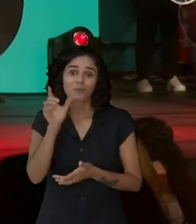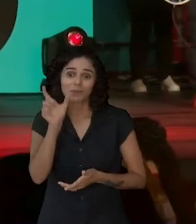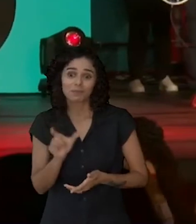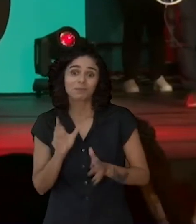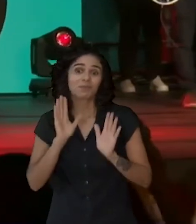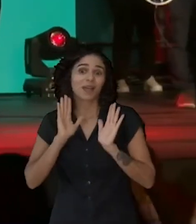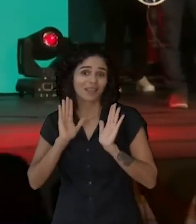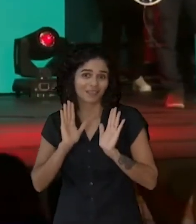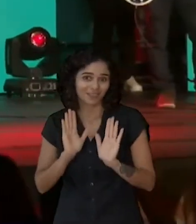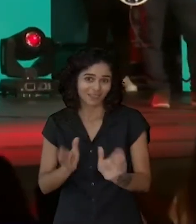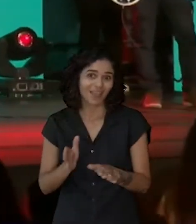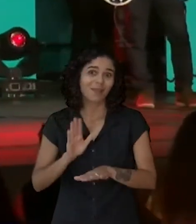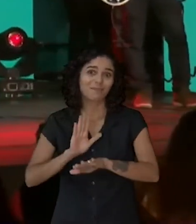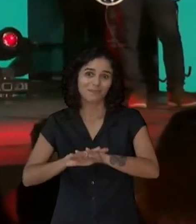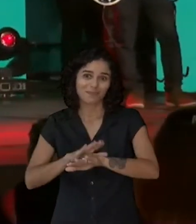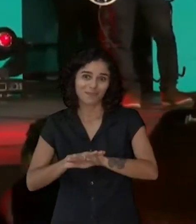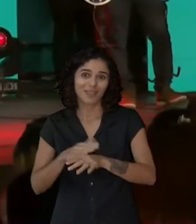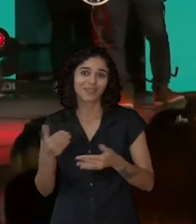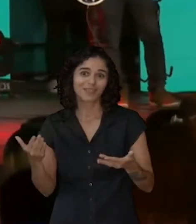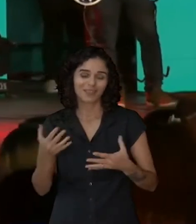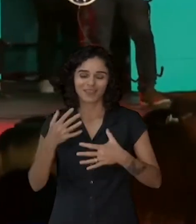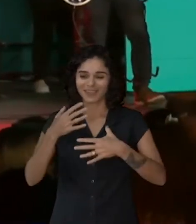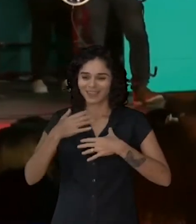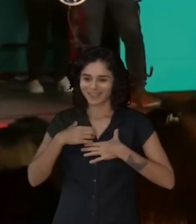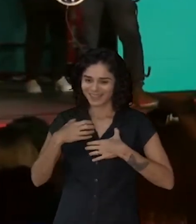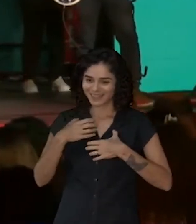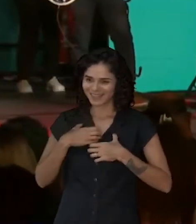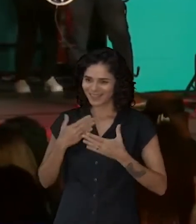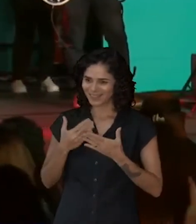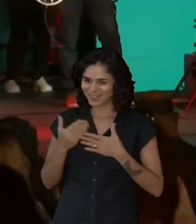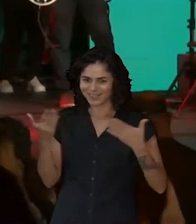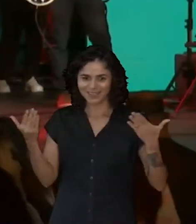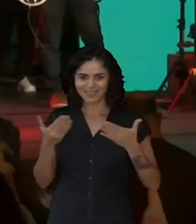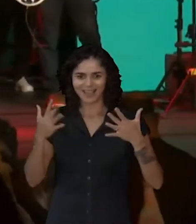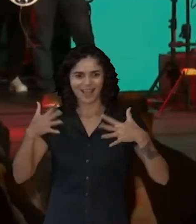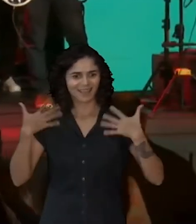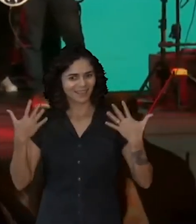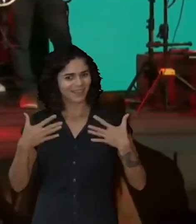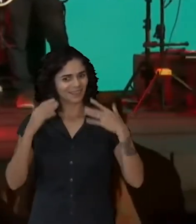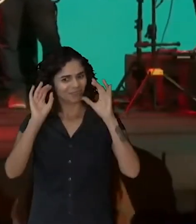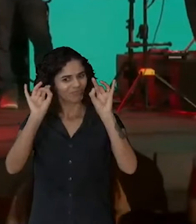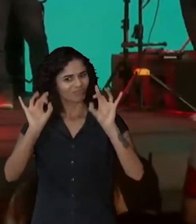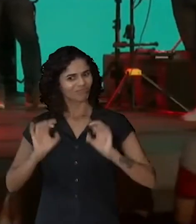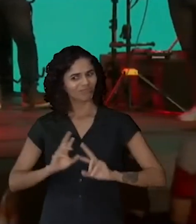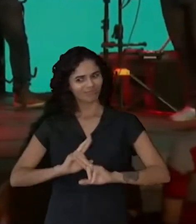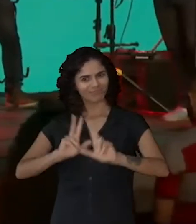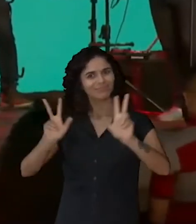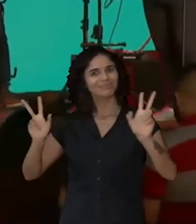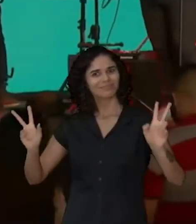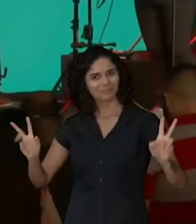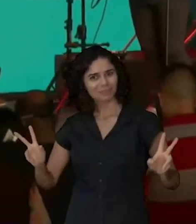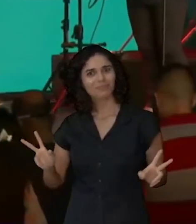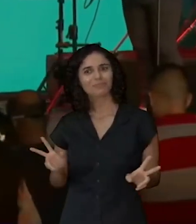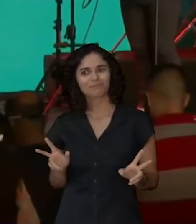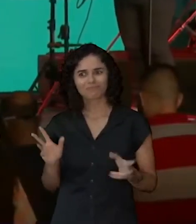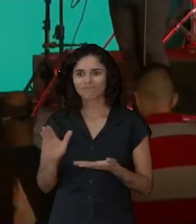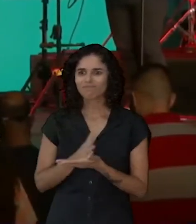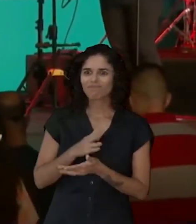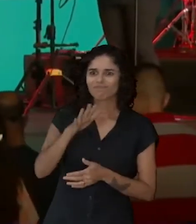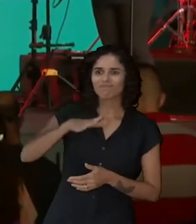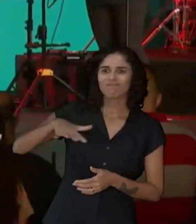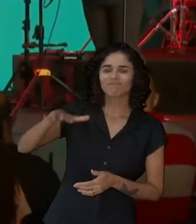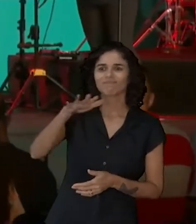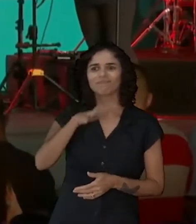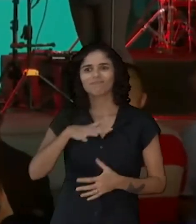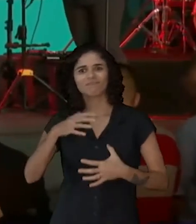momento começando a sentir alegria especial. Alguns estão com um